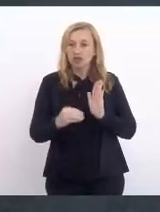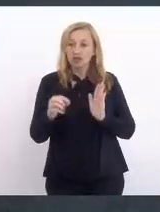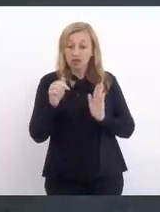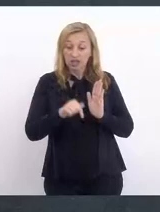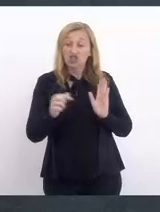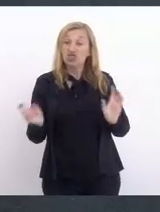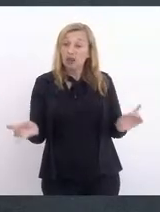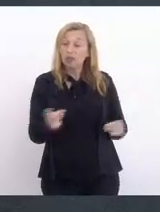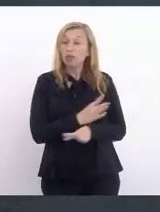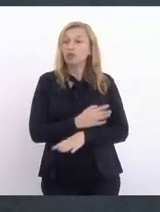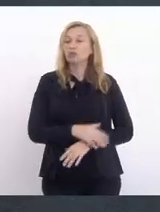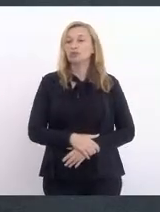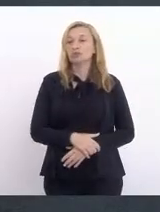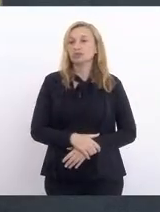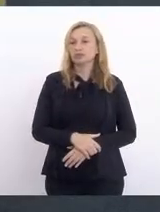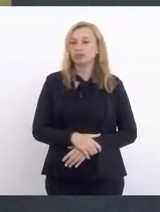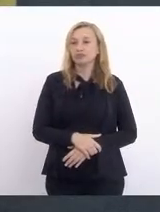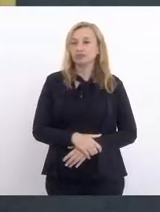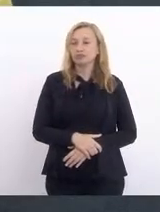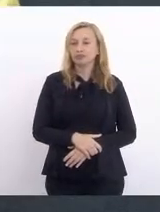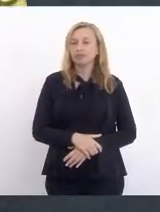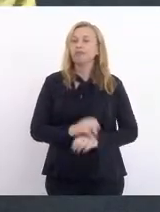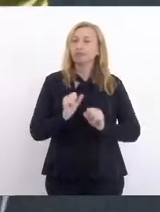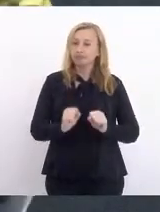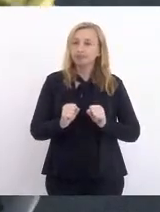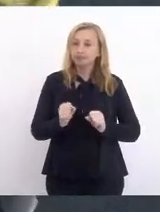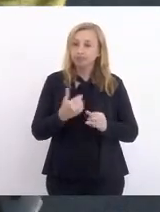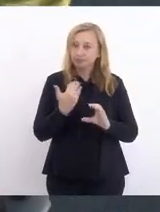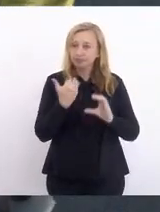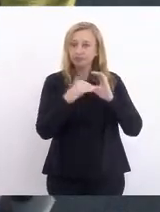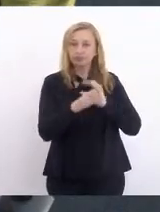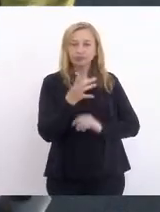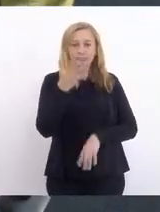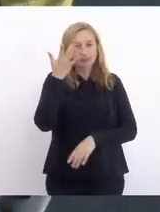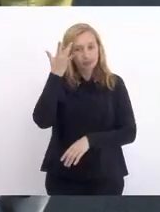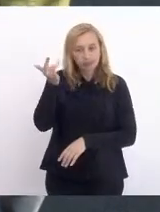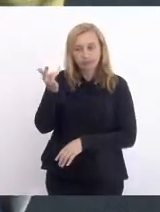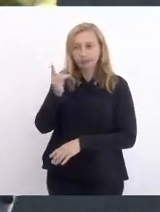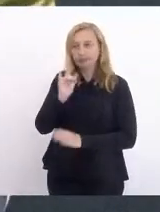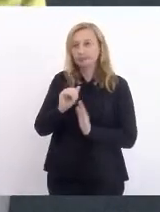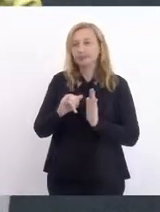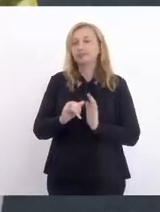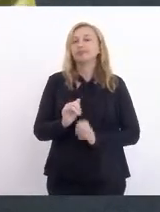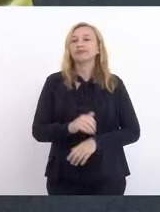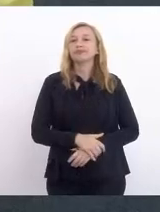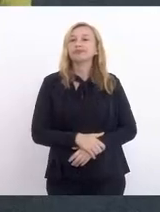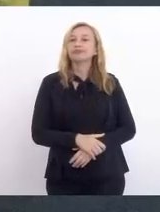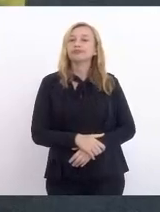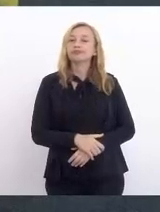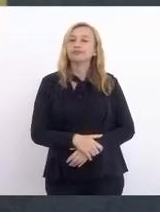aqui já prontos para que a gente possa encaminhar no dia de amanhã